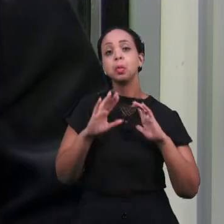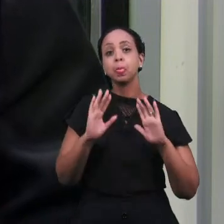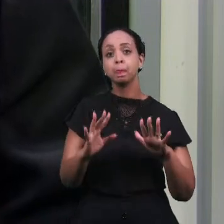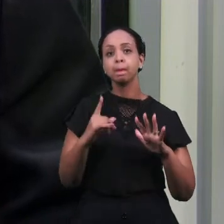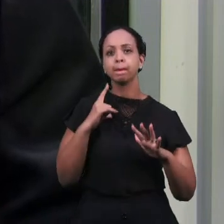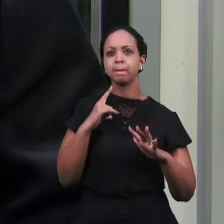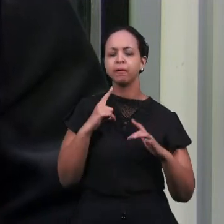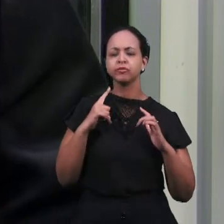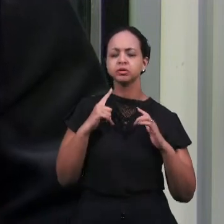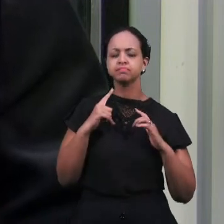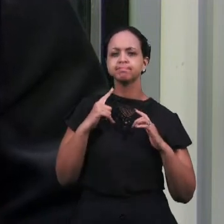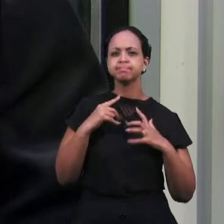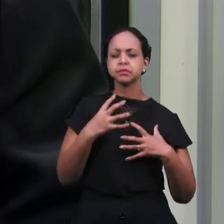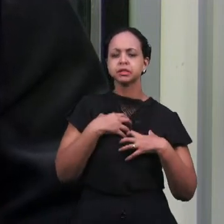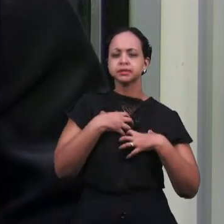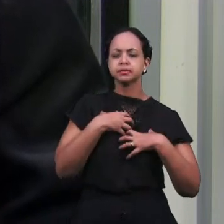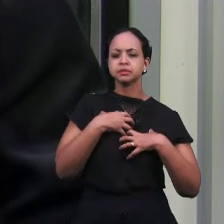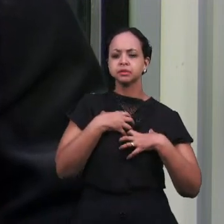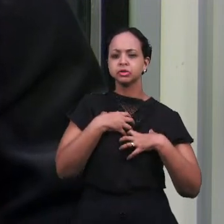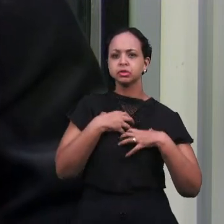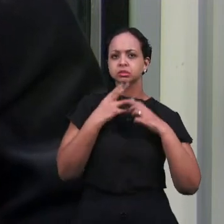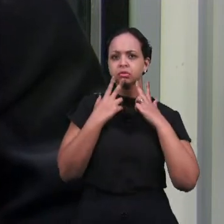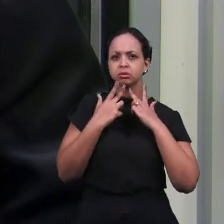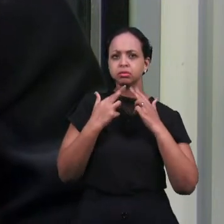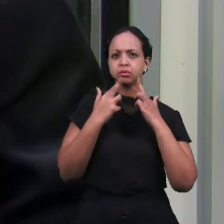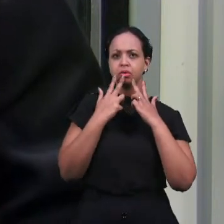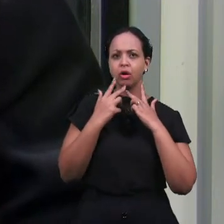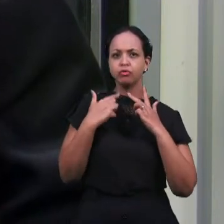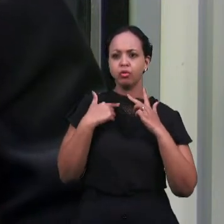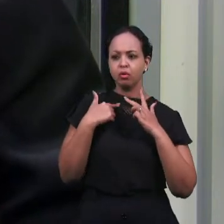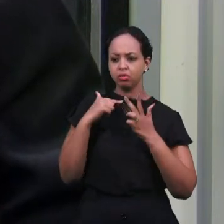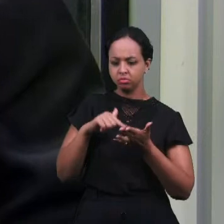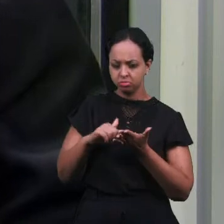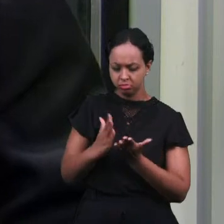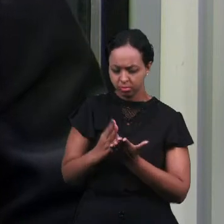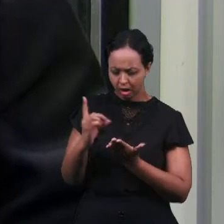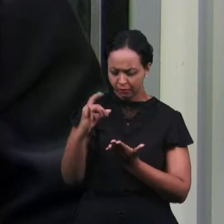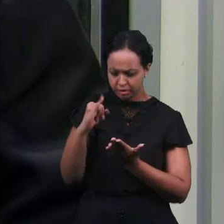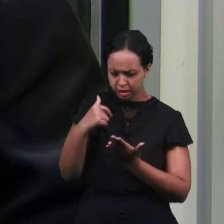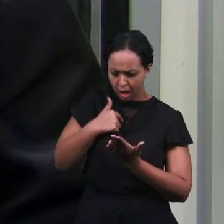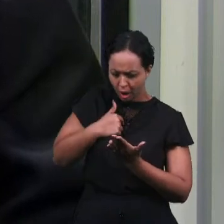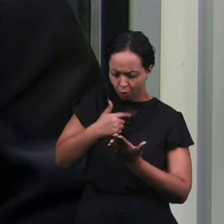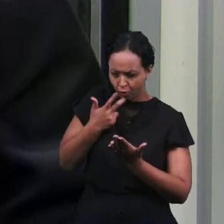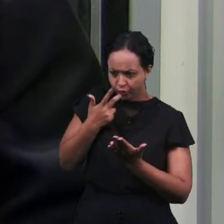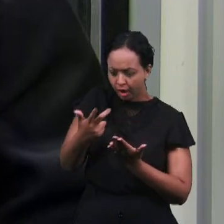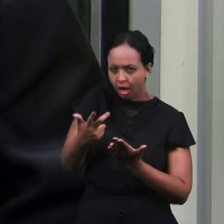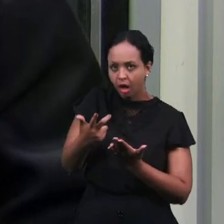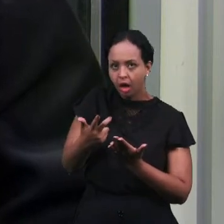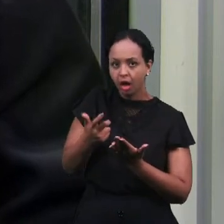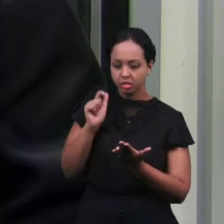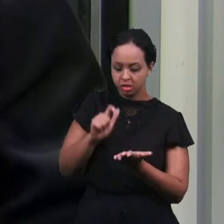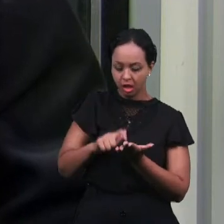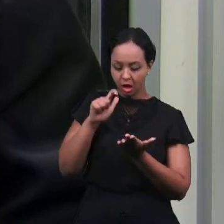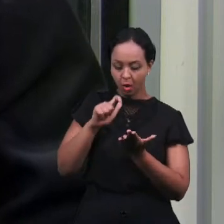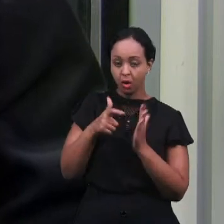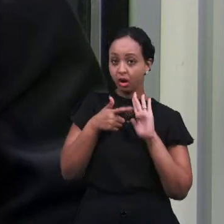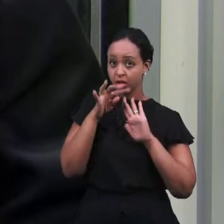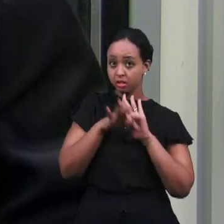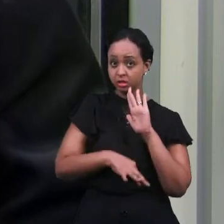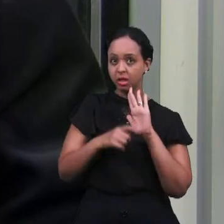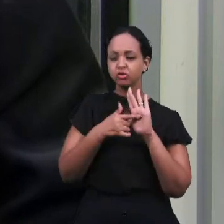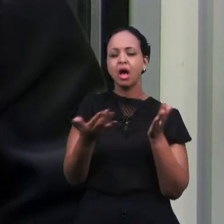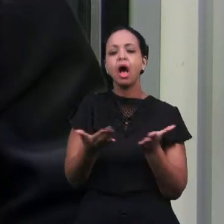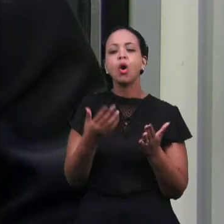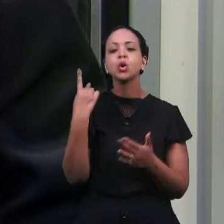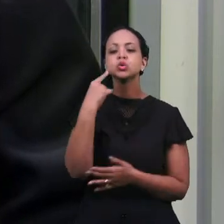a manifestação no culto na igreja, e eu falei, olha, eu vou abrir a palavra para saber se sou eu. E aí o senhor, na hora que eu abri, o senhor disse assim, abre a